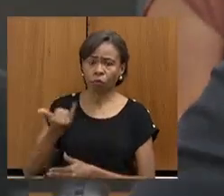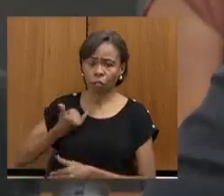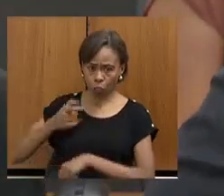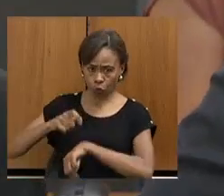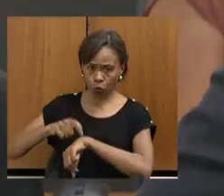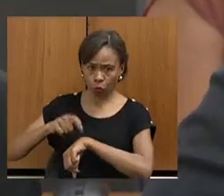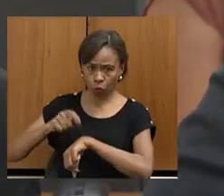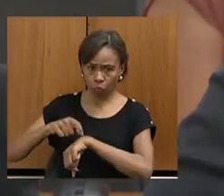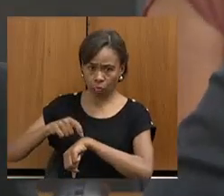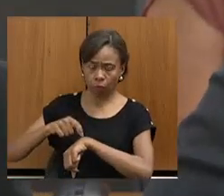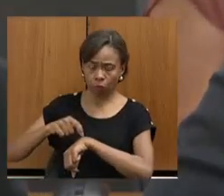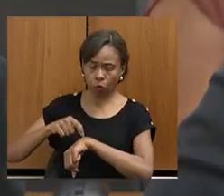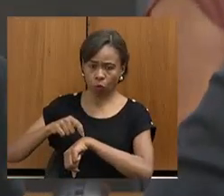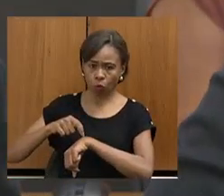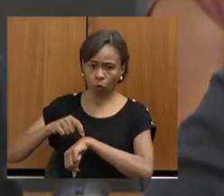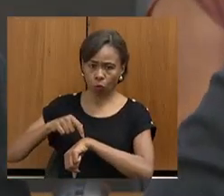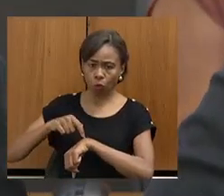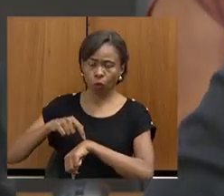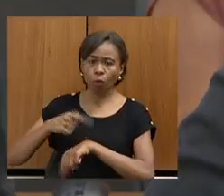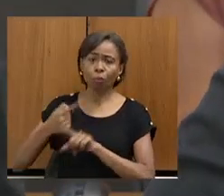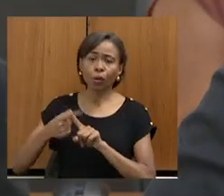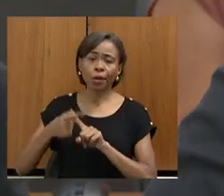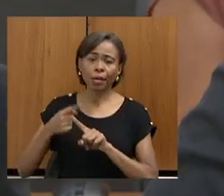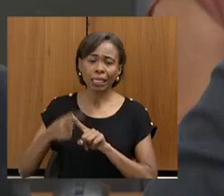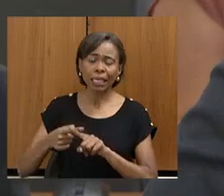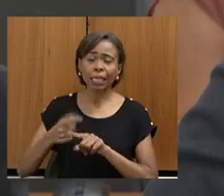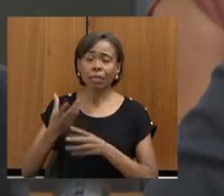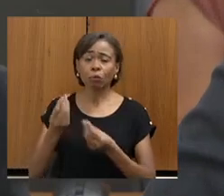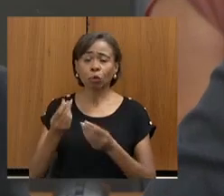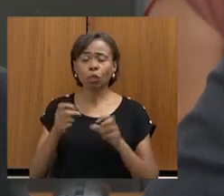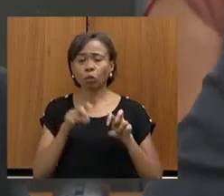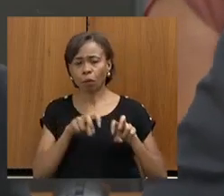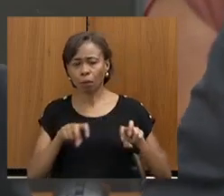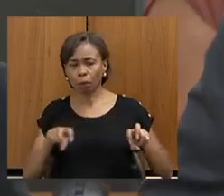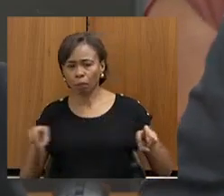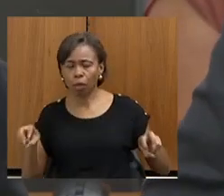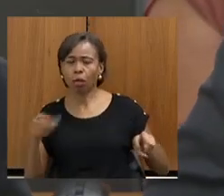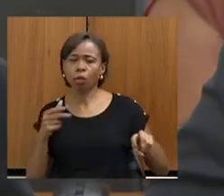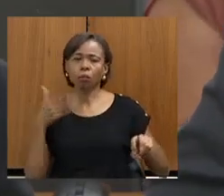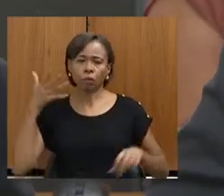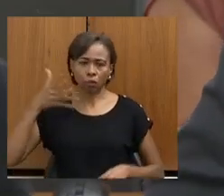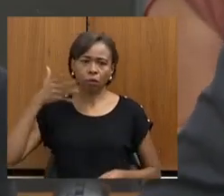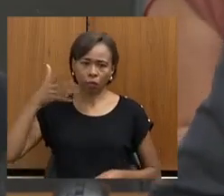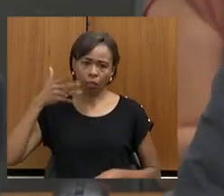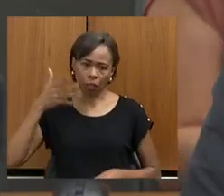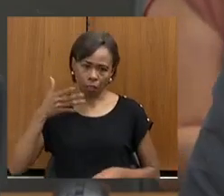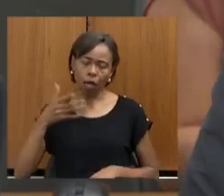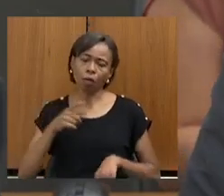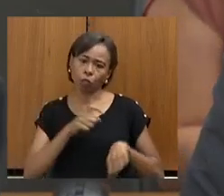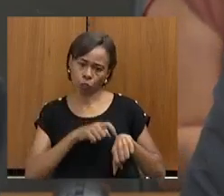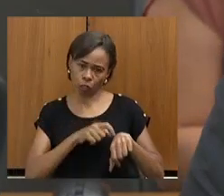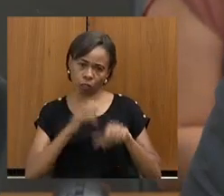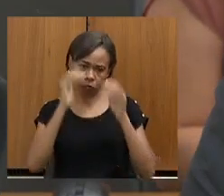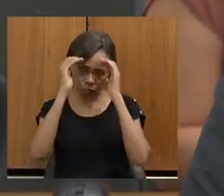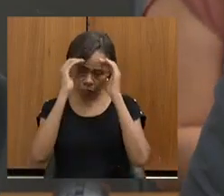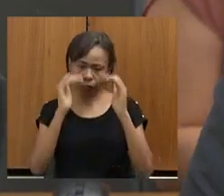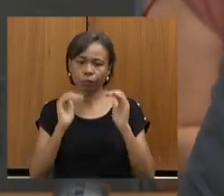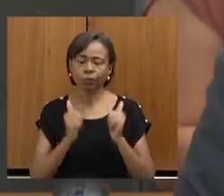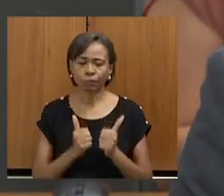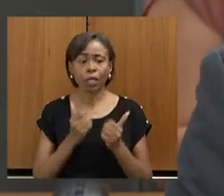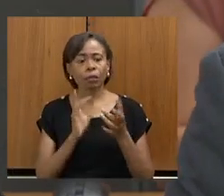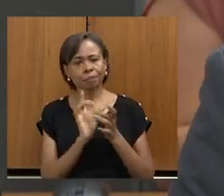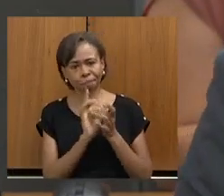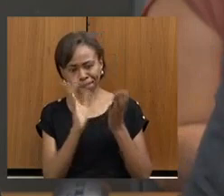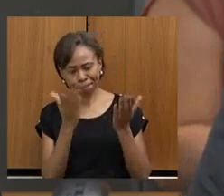aqui, no cronômetro, ao final dos três minutos. isso é porque nós temos uma série de convidados aqui, senão a gente não consegue cumprir o nosso tempo. A fala é